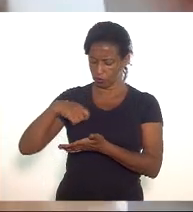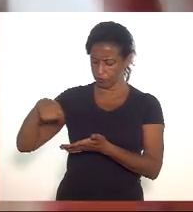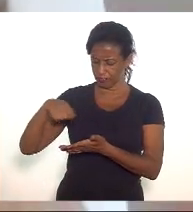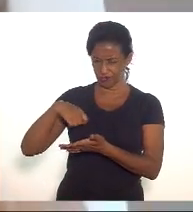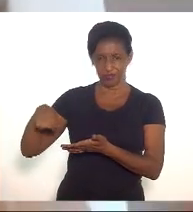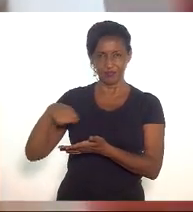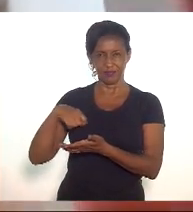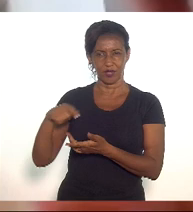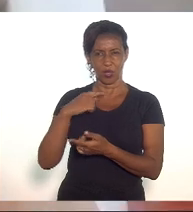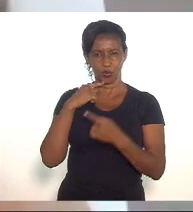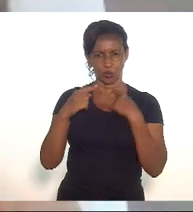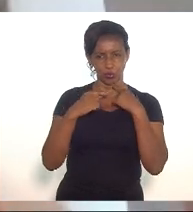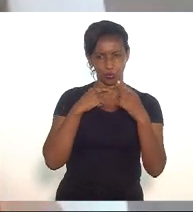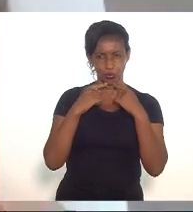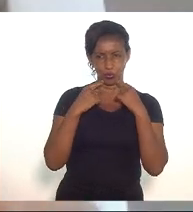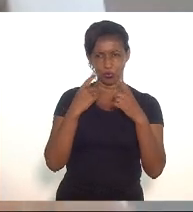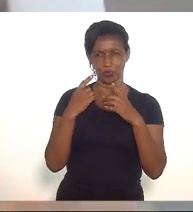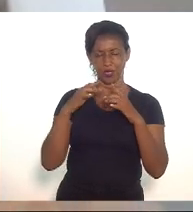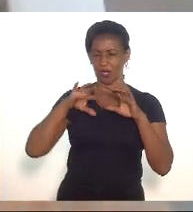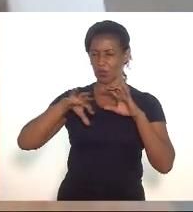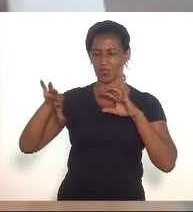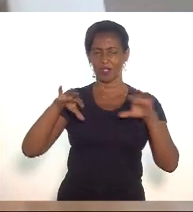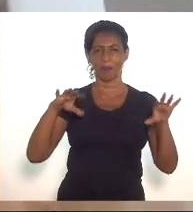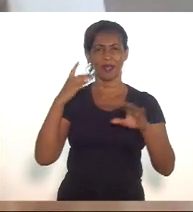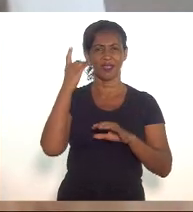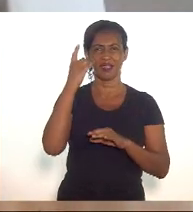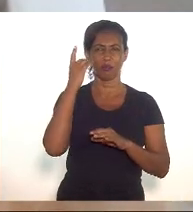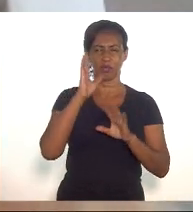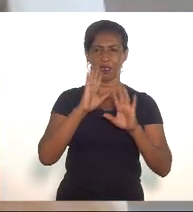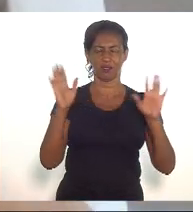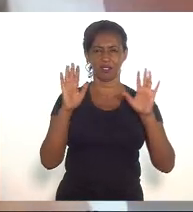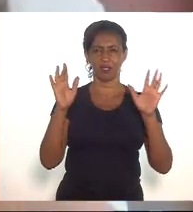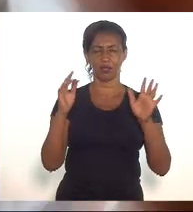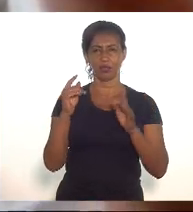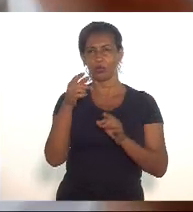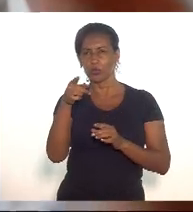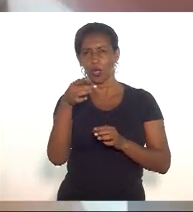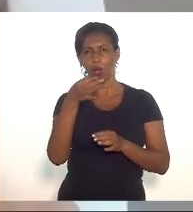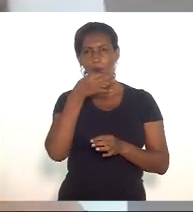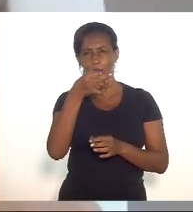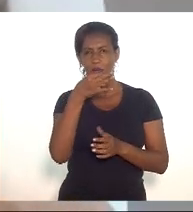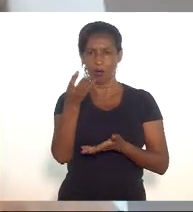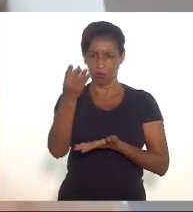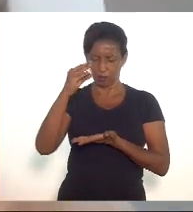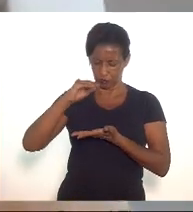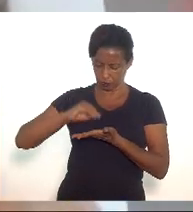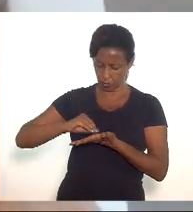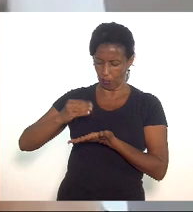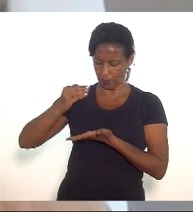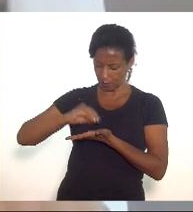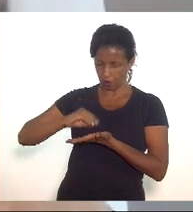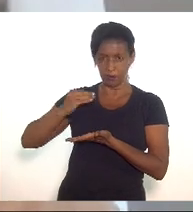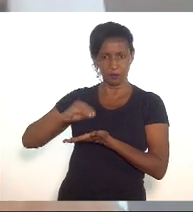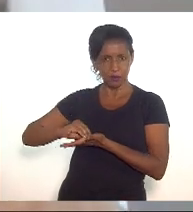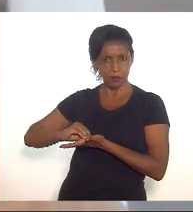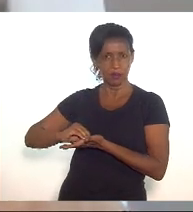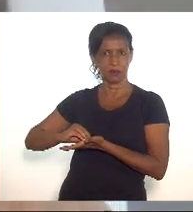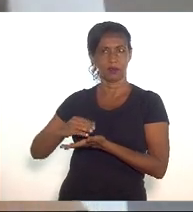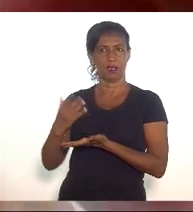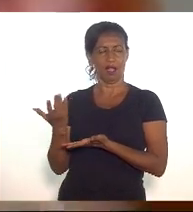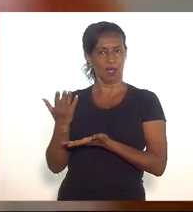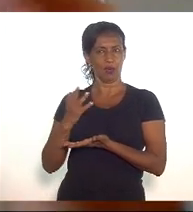eu não separei pelos deputados, me perdoe, eu fui colocando as observações que os senhores fizeram e as